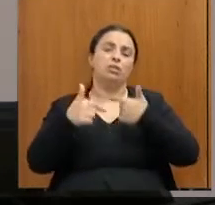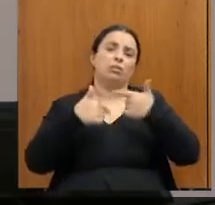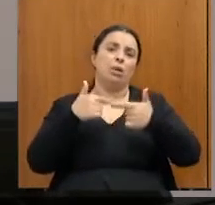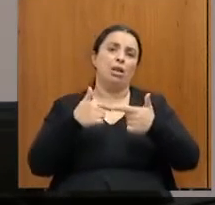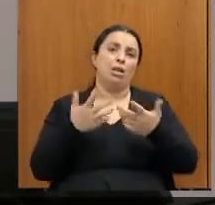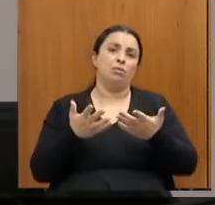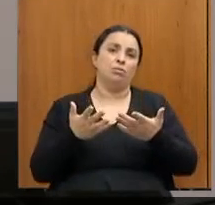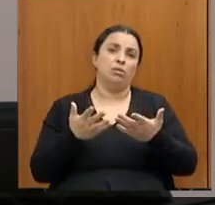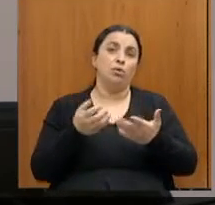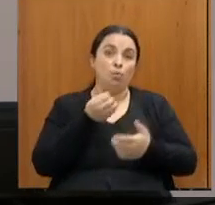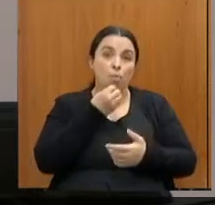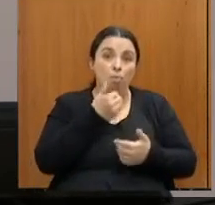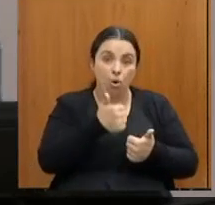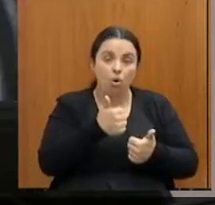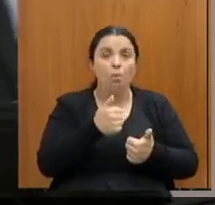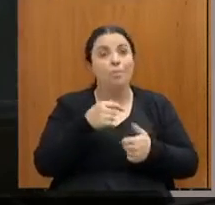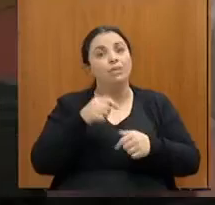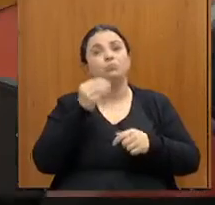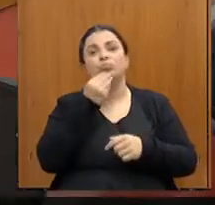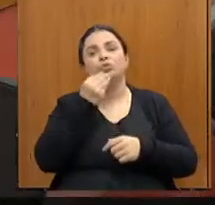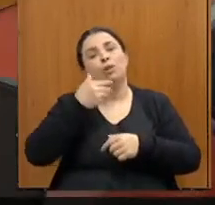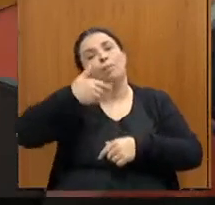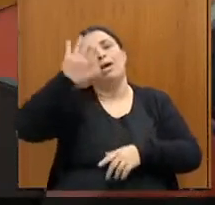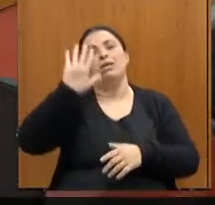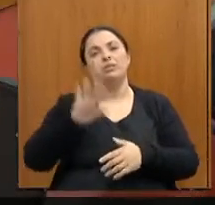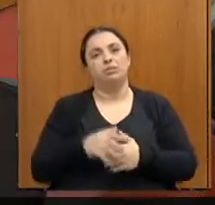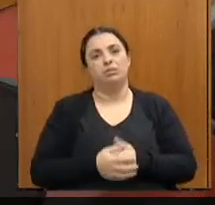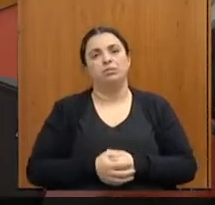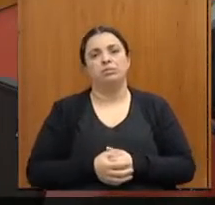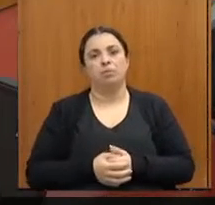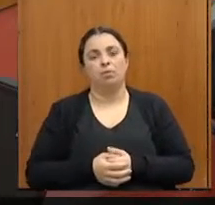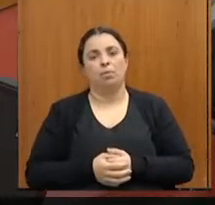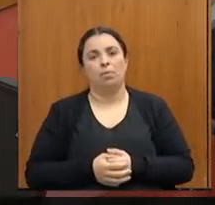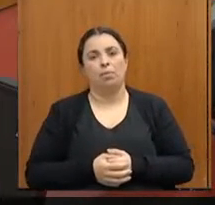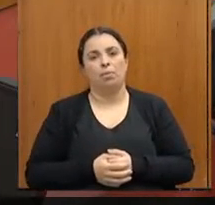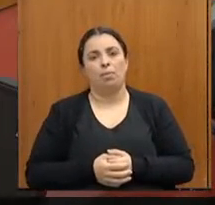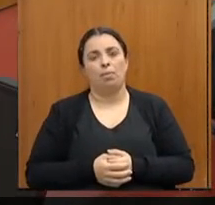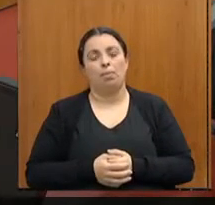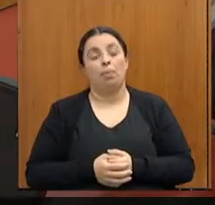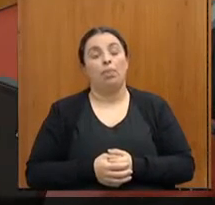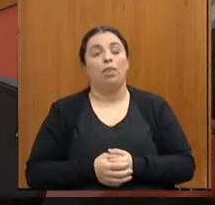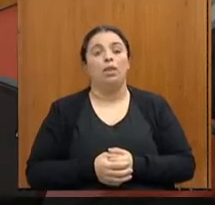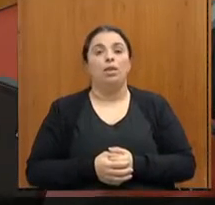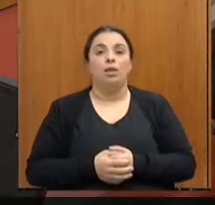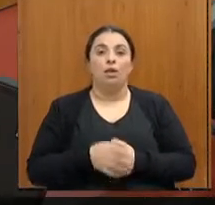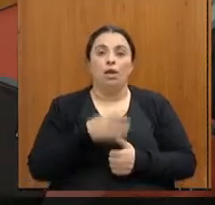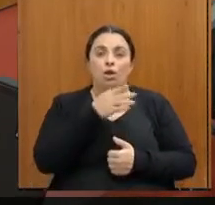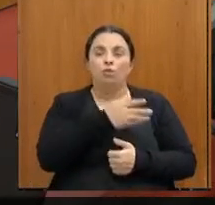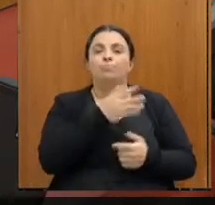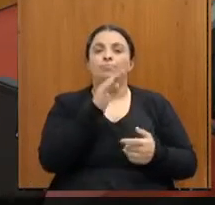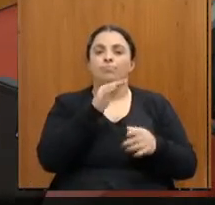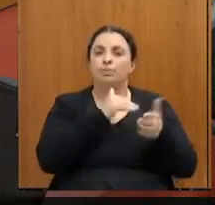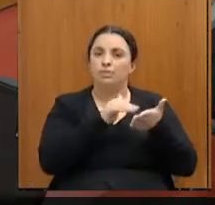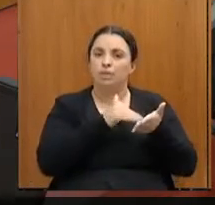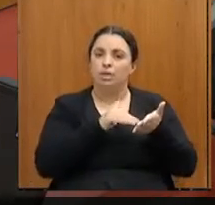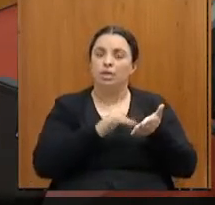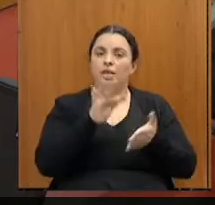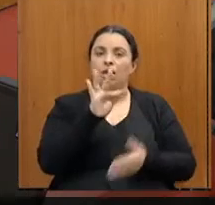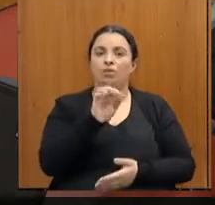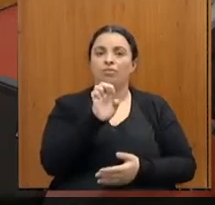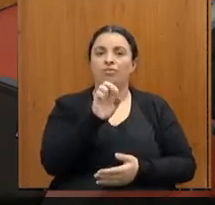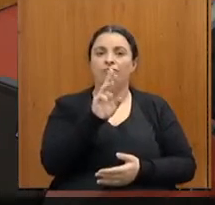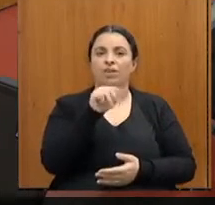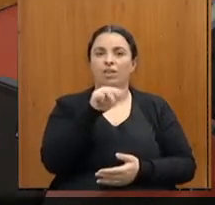sempre pode ser maior e com a palavra secretário Fernando pássaro Avelar